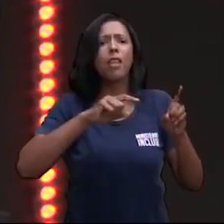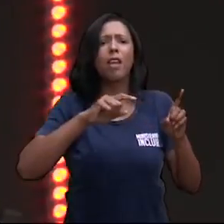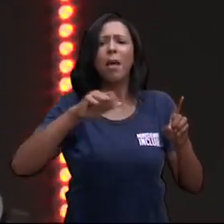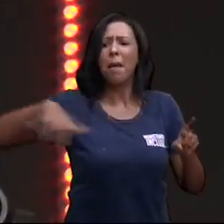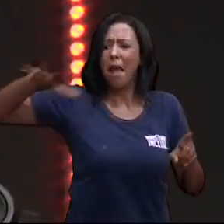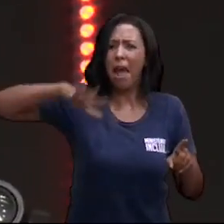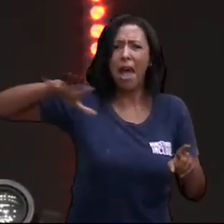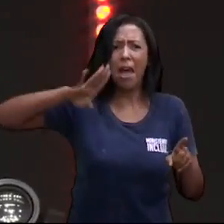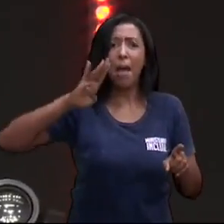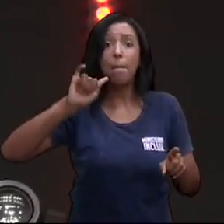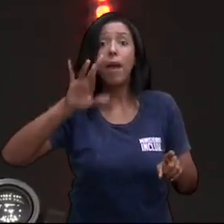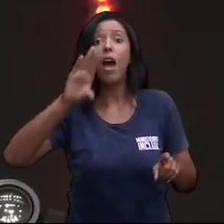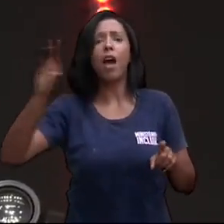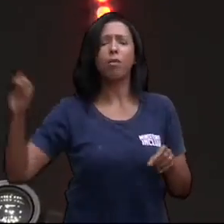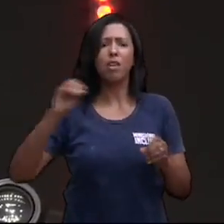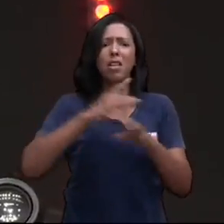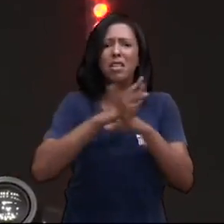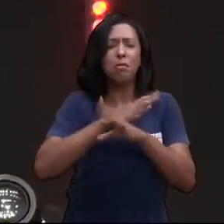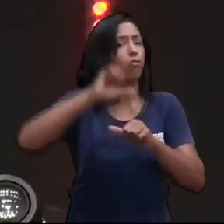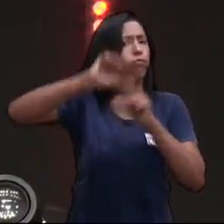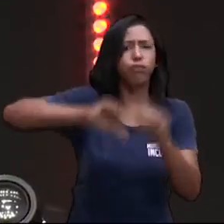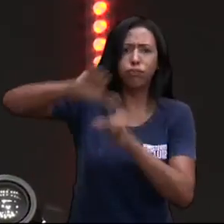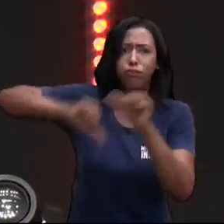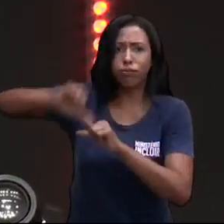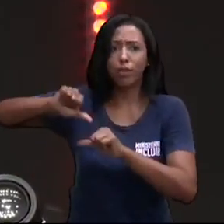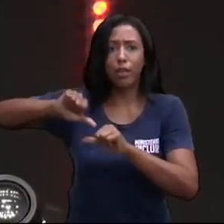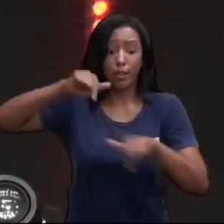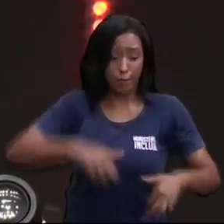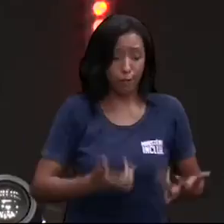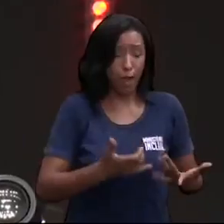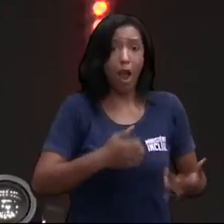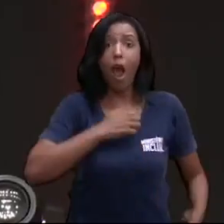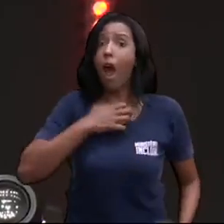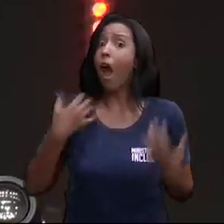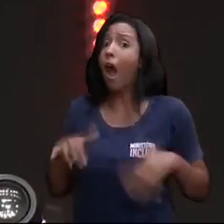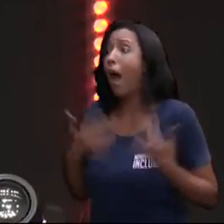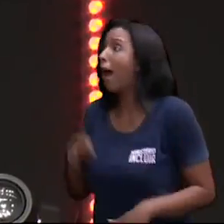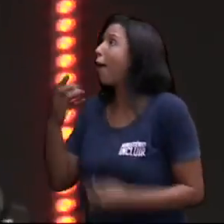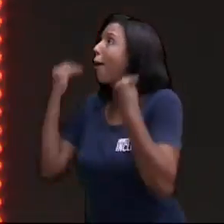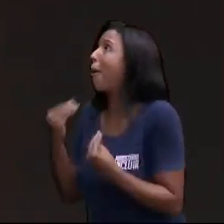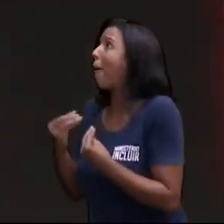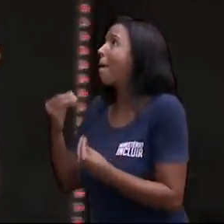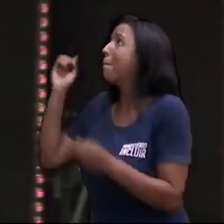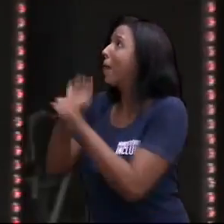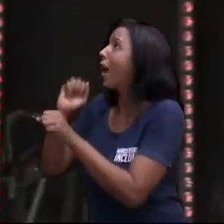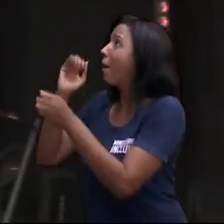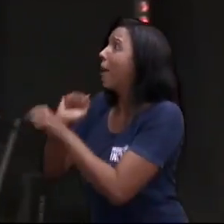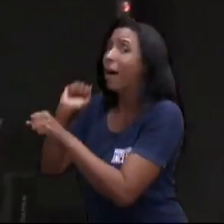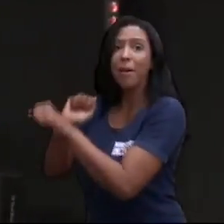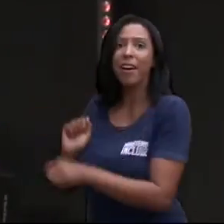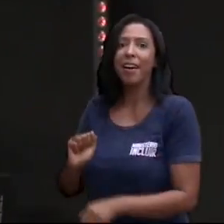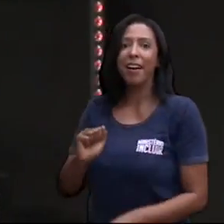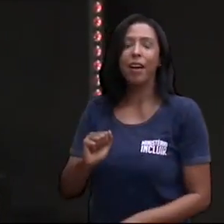crente da plenitude faz um estrago no inferno venda só Jesus disse eu vim para que vocês tenham